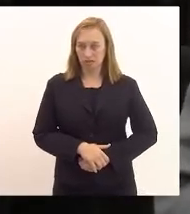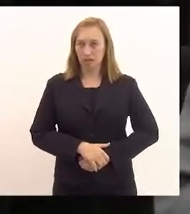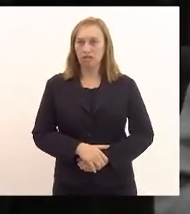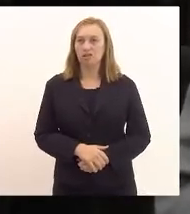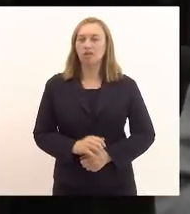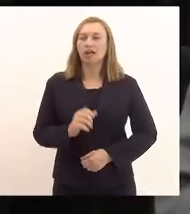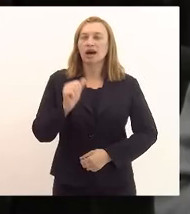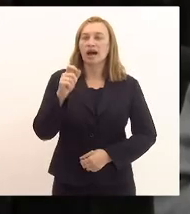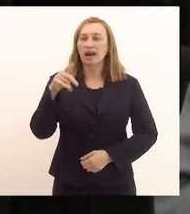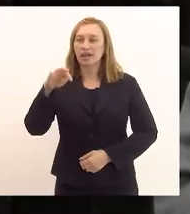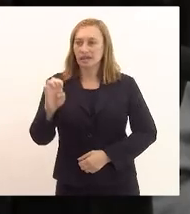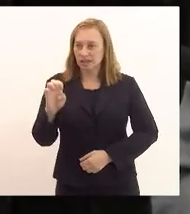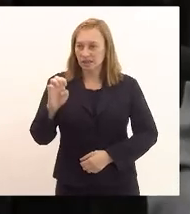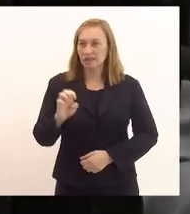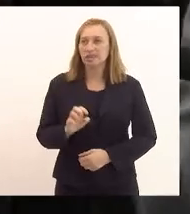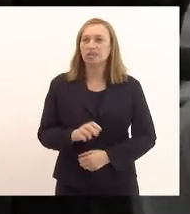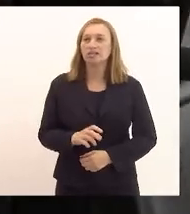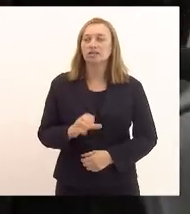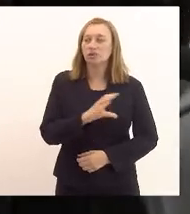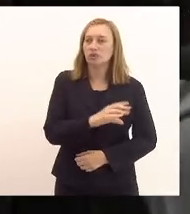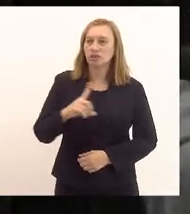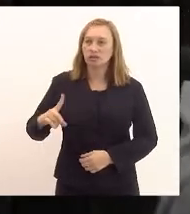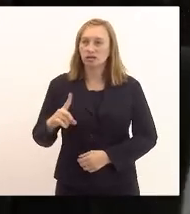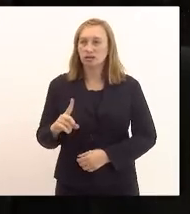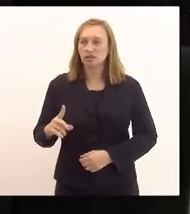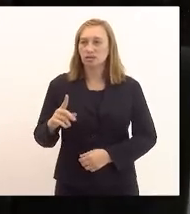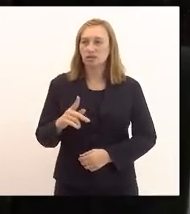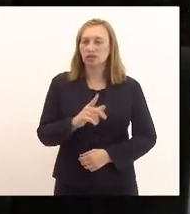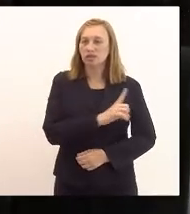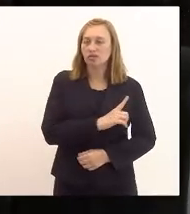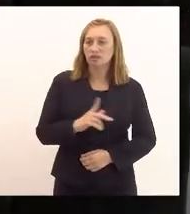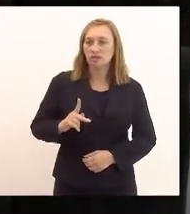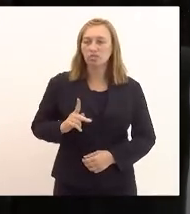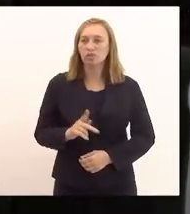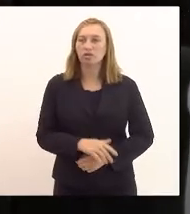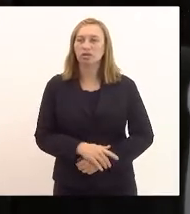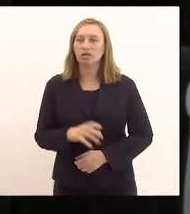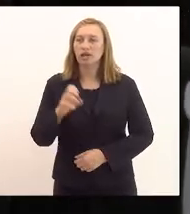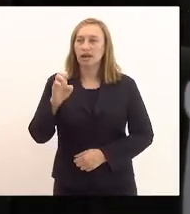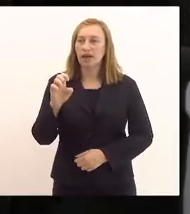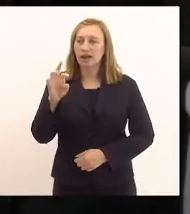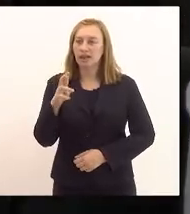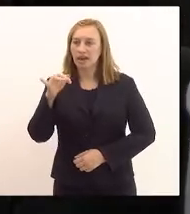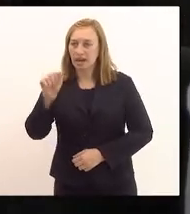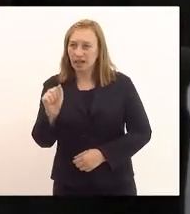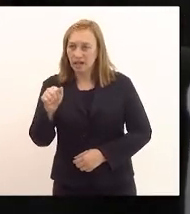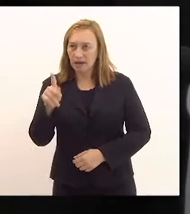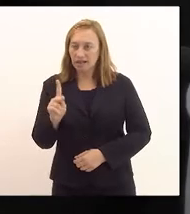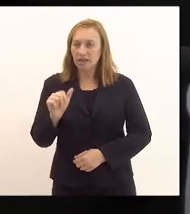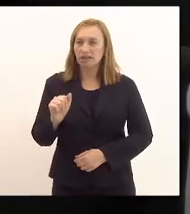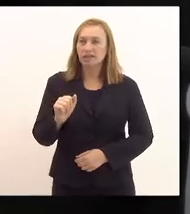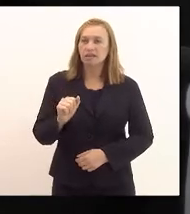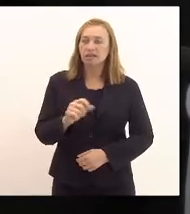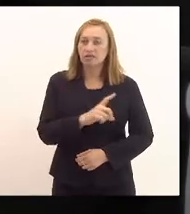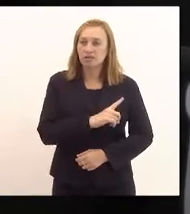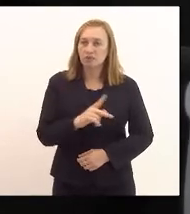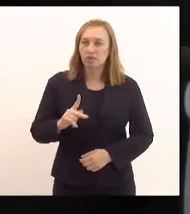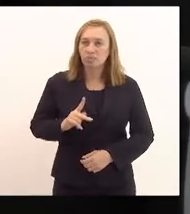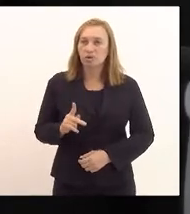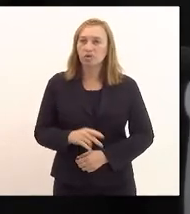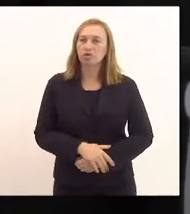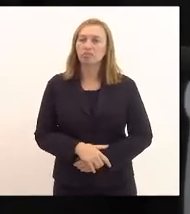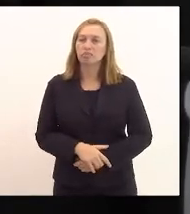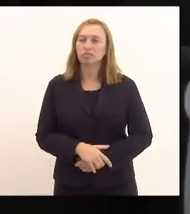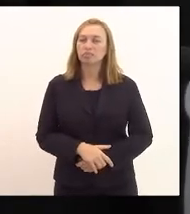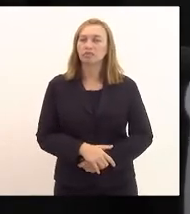Aline Santos Silveira coordenadora de pessoal Defensoria Pública Erica Sousa Freire defensoria o